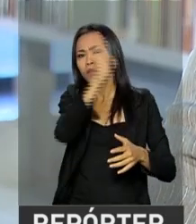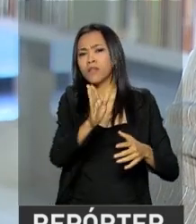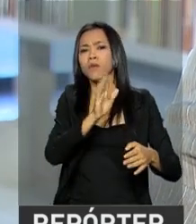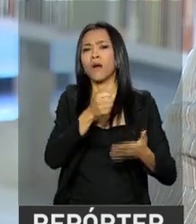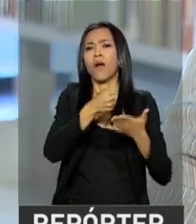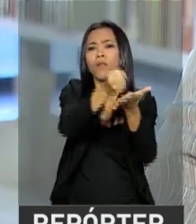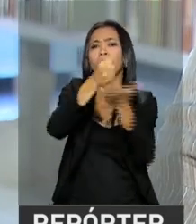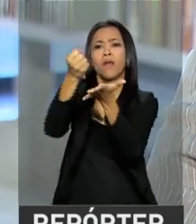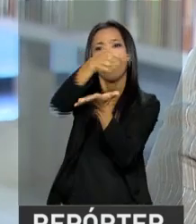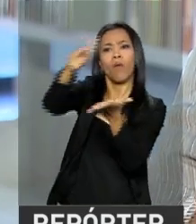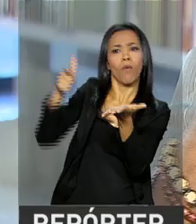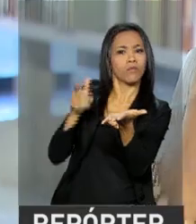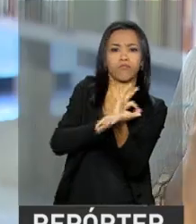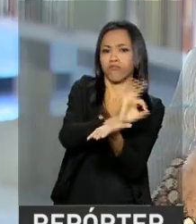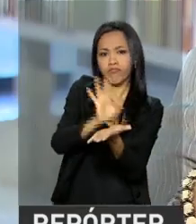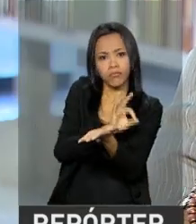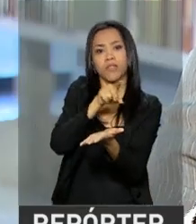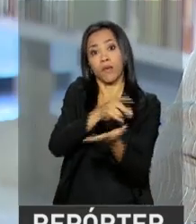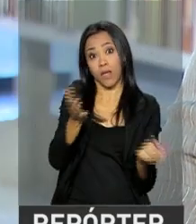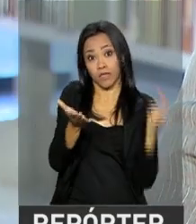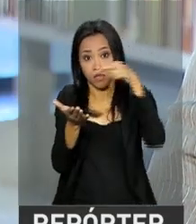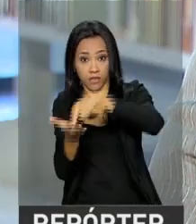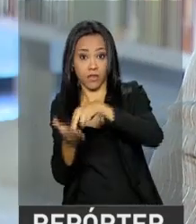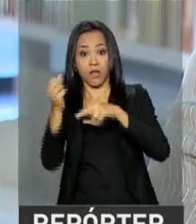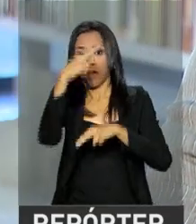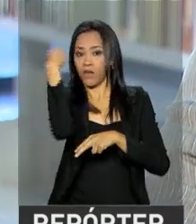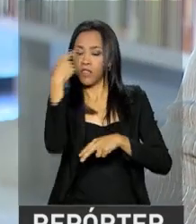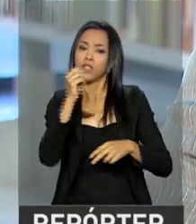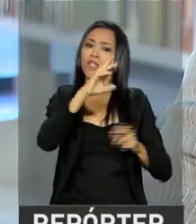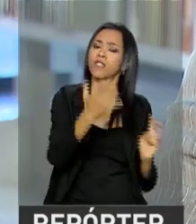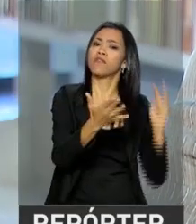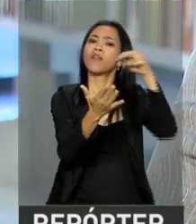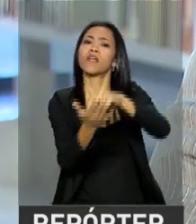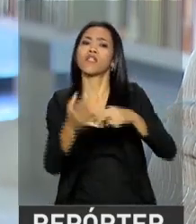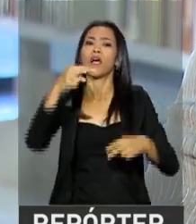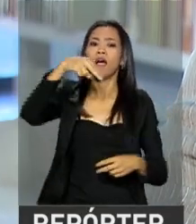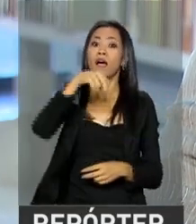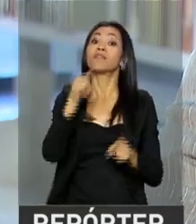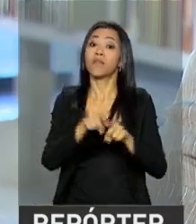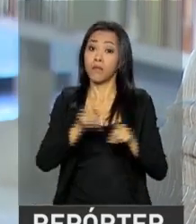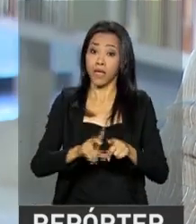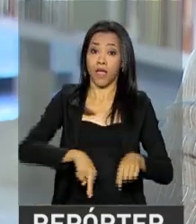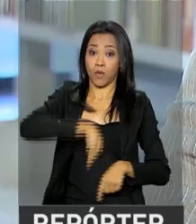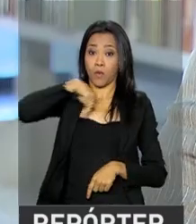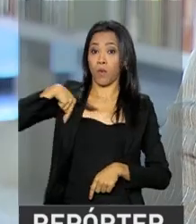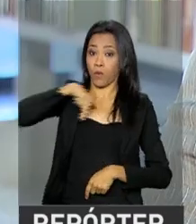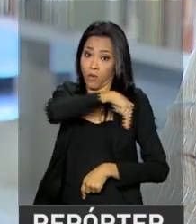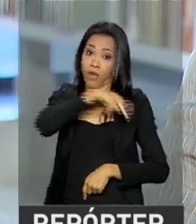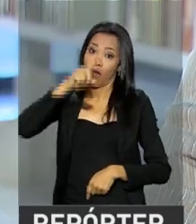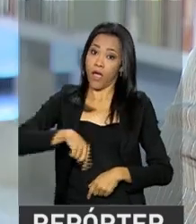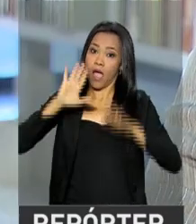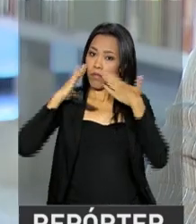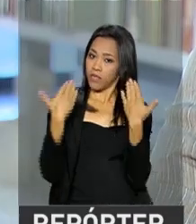multilateral então a sinalização de uma viagem à Rússia de uma viagem à Noruega tem também Esse aspecto de vender uma imagem de um